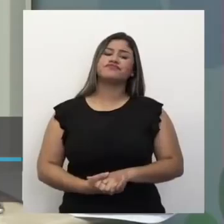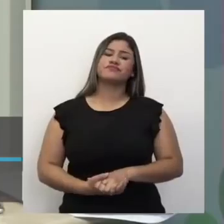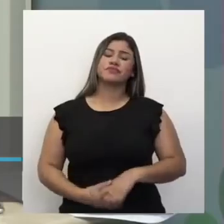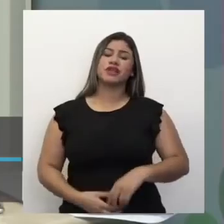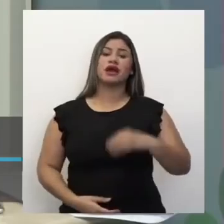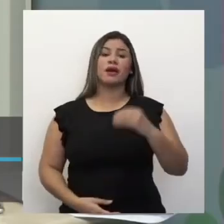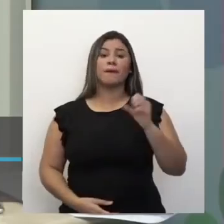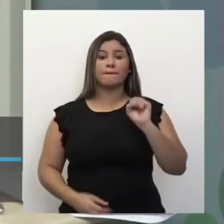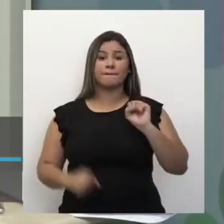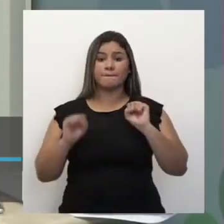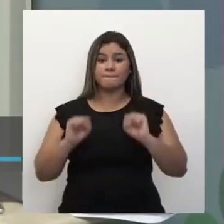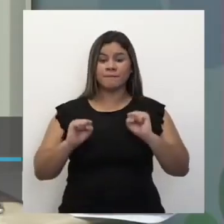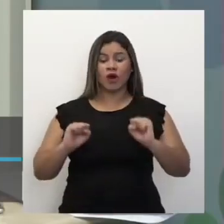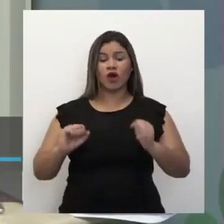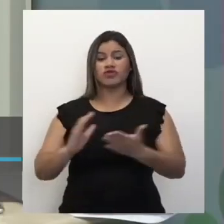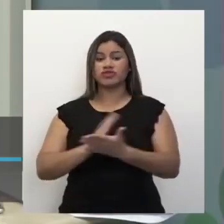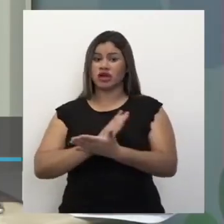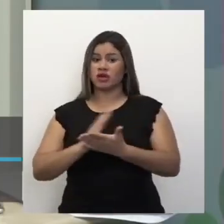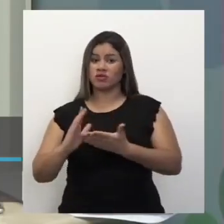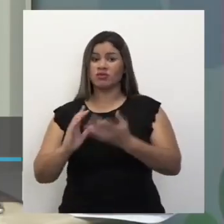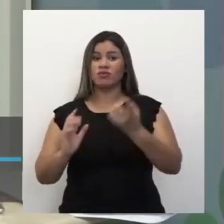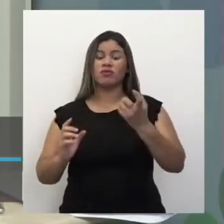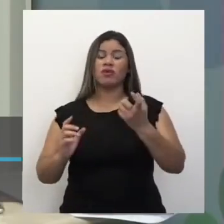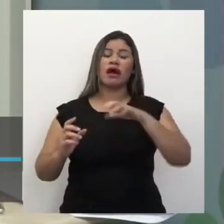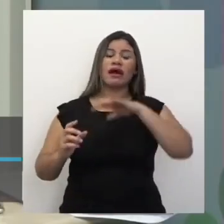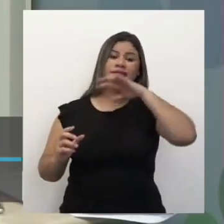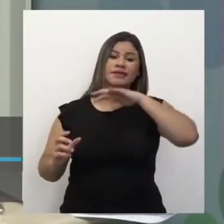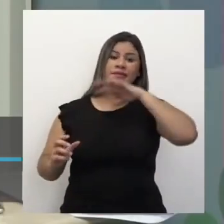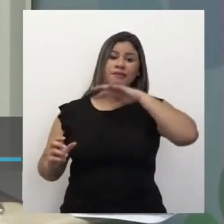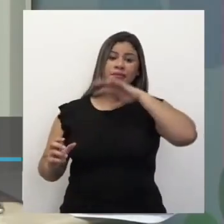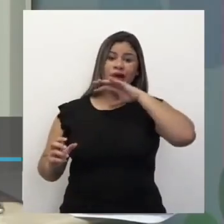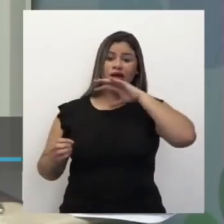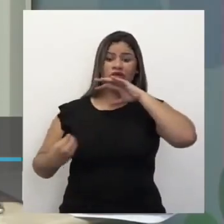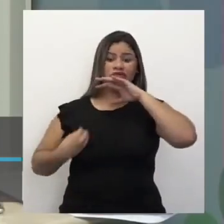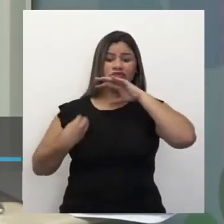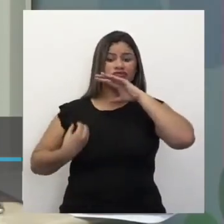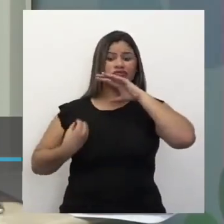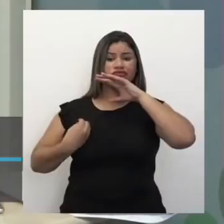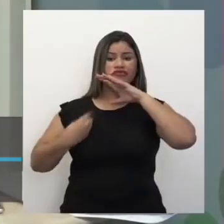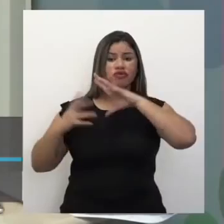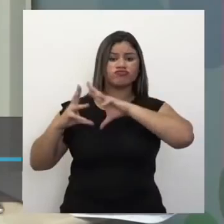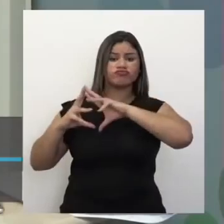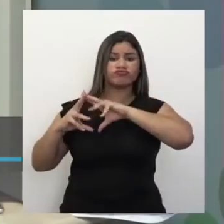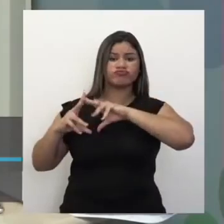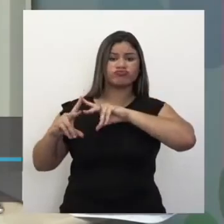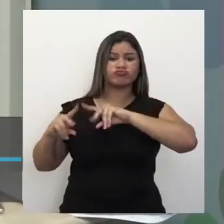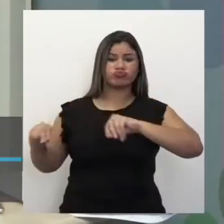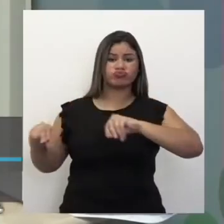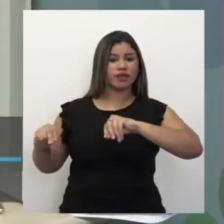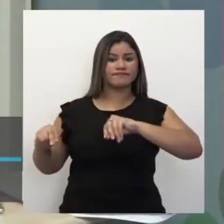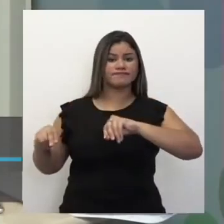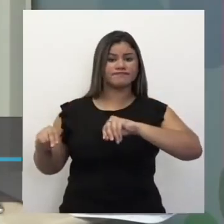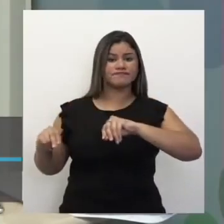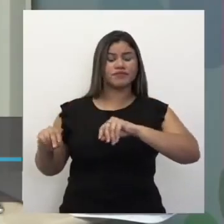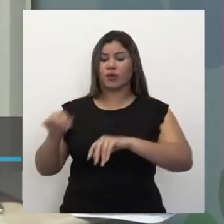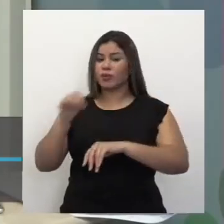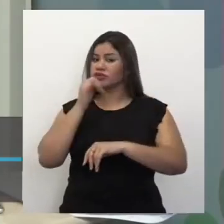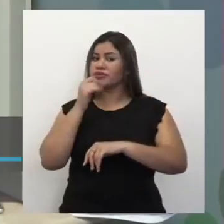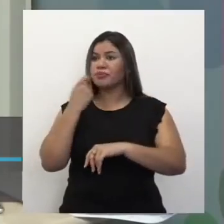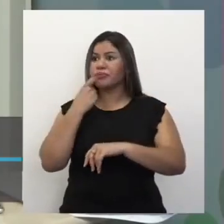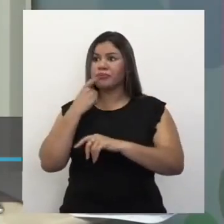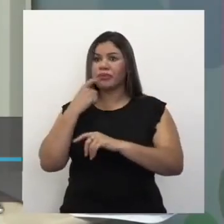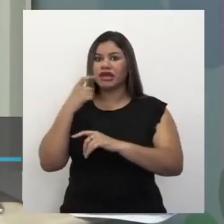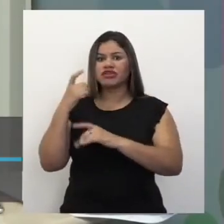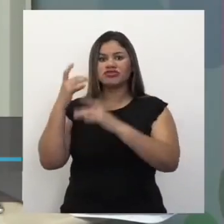extinção de espécies de animais e plantas. Pode, né? De repente, se for uma coisa muito específica, né?